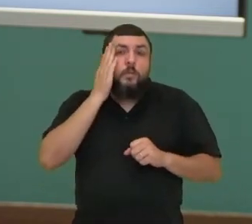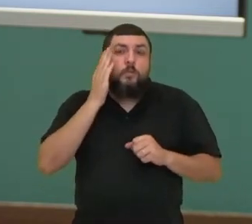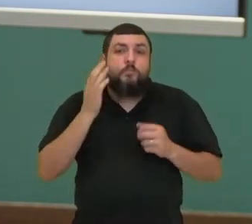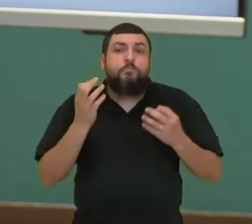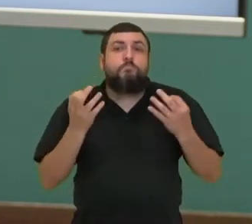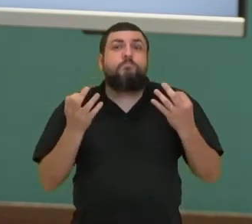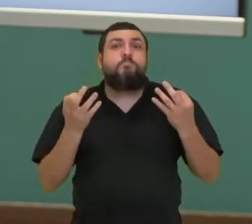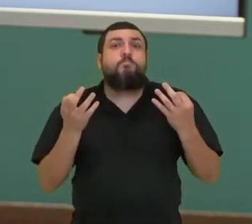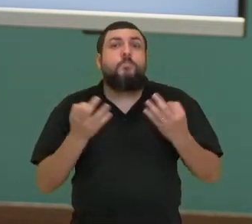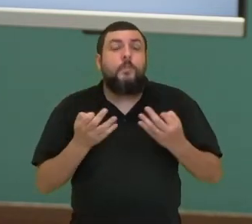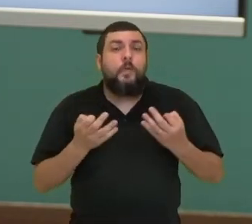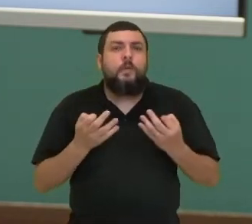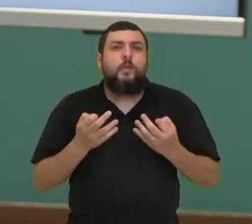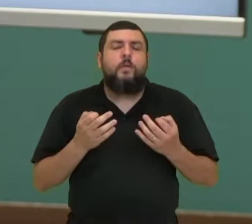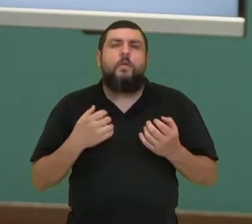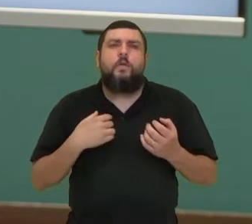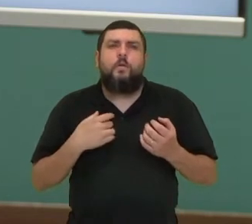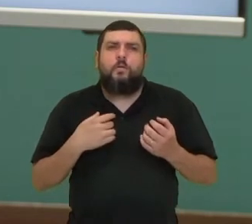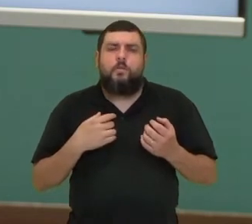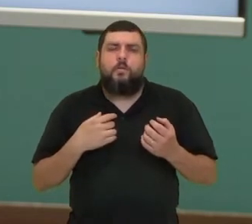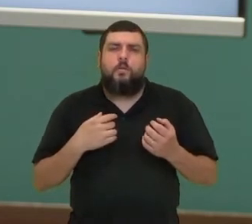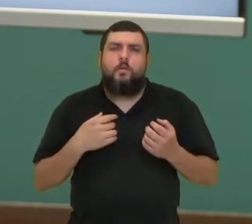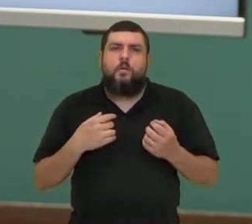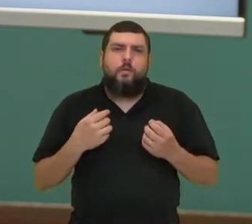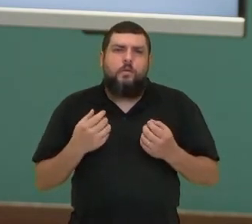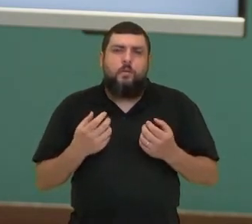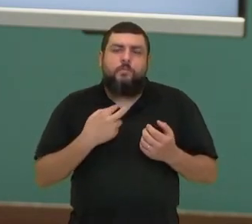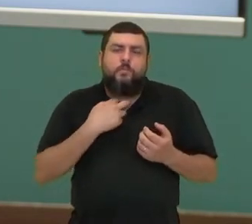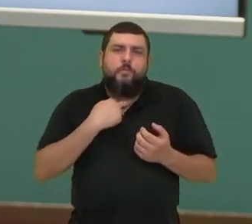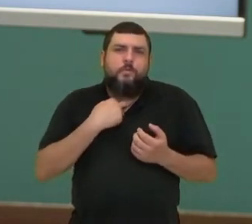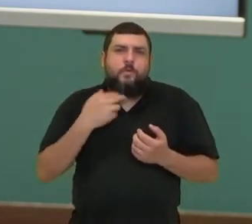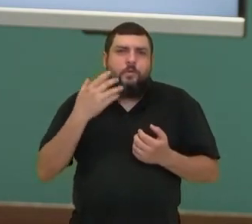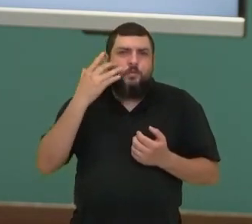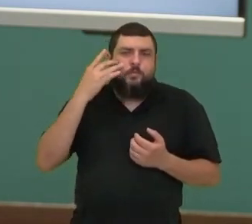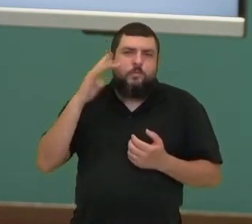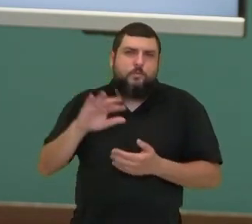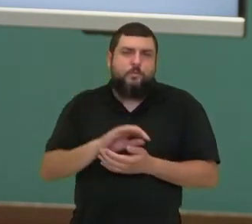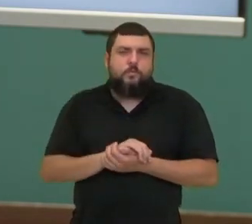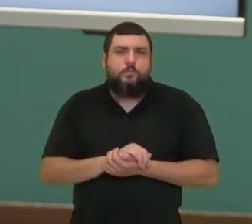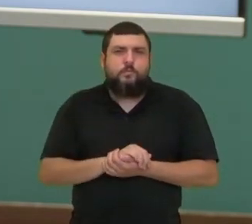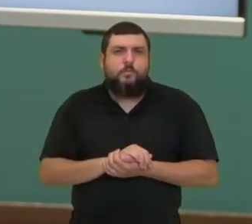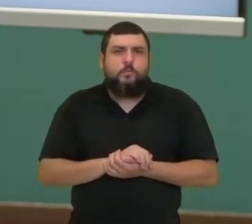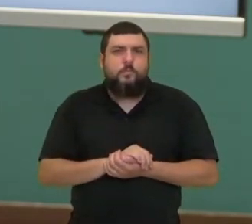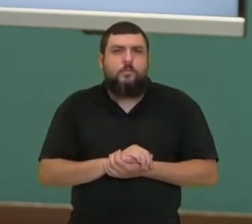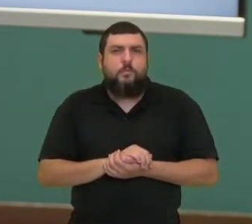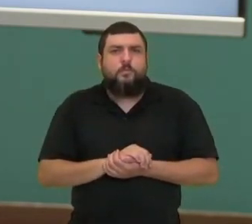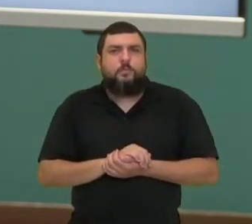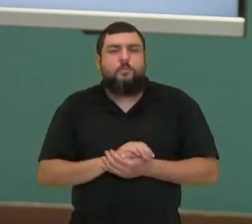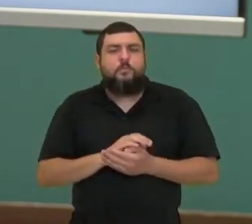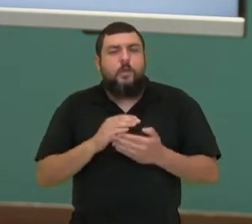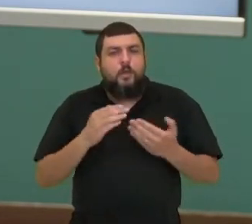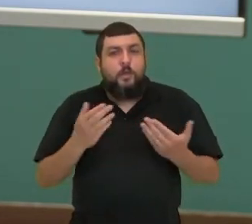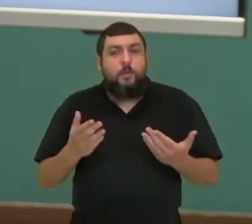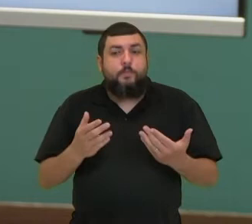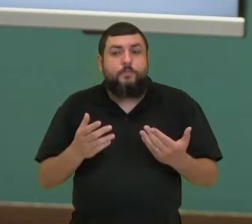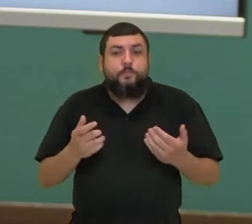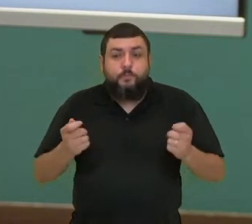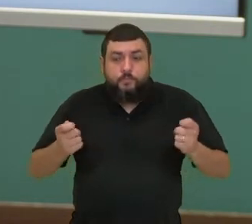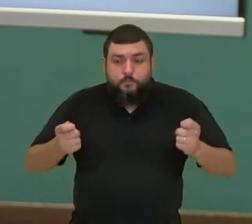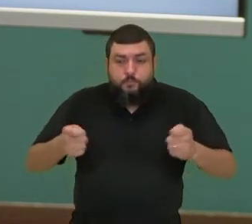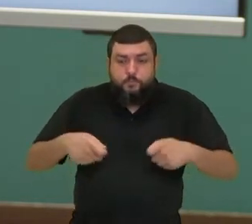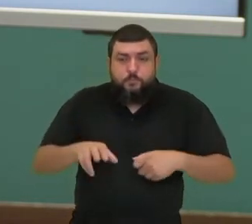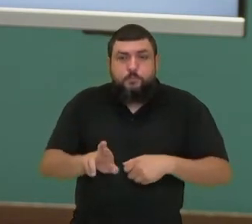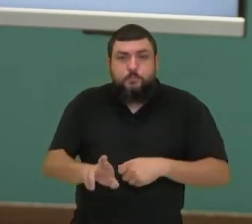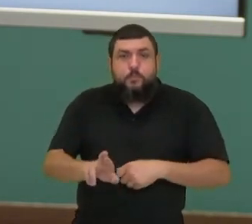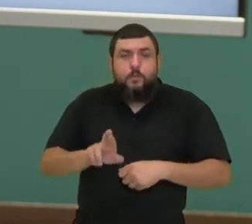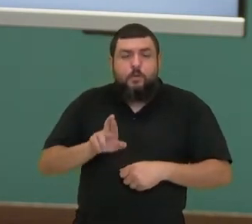será o resultado antes de executá-lo, tá? Logo, todas essas possíveis respostas